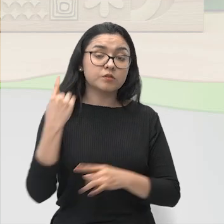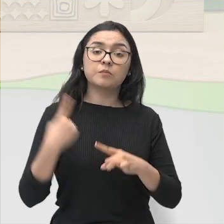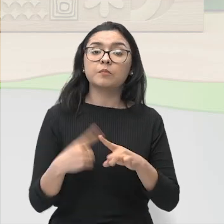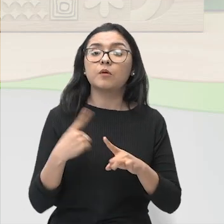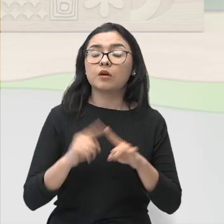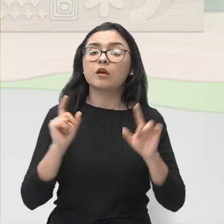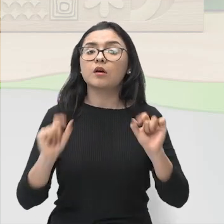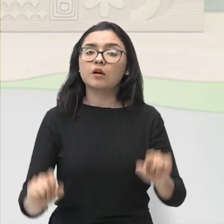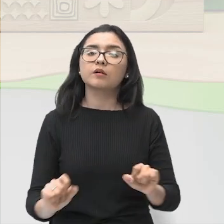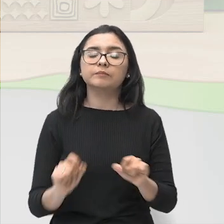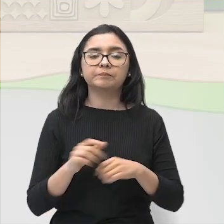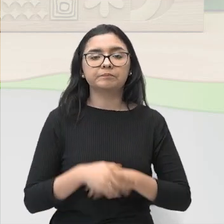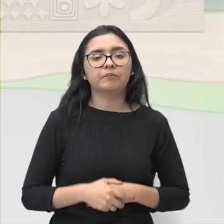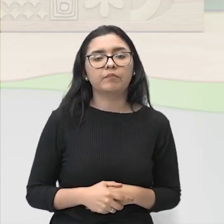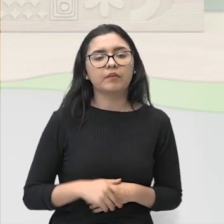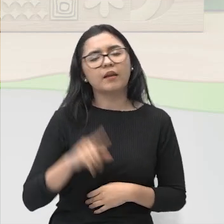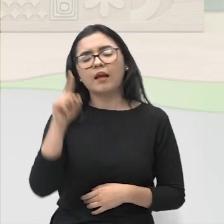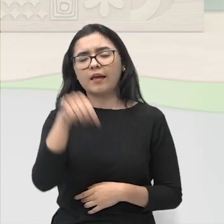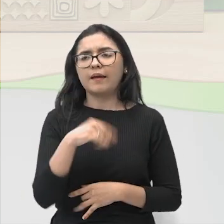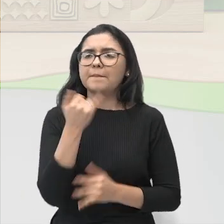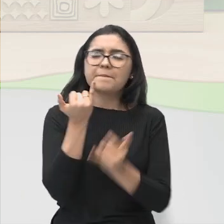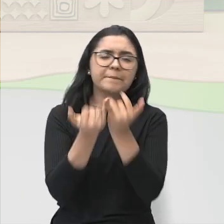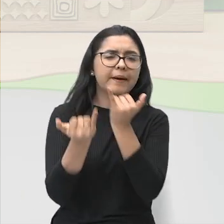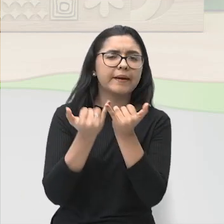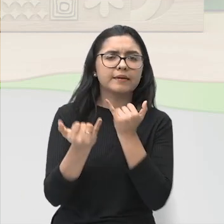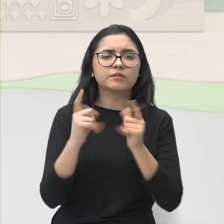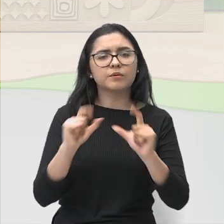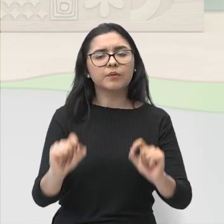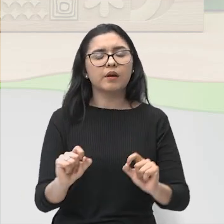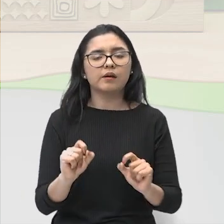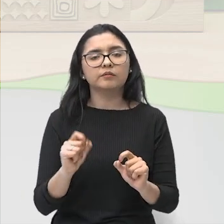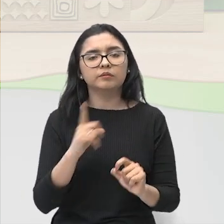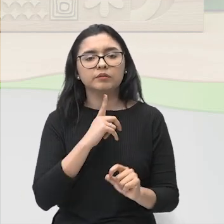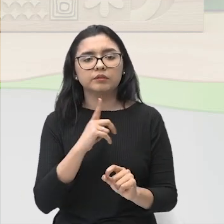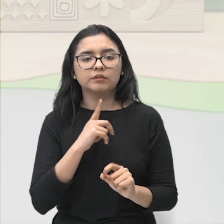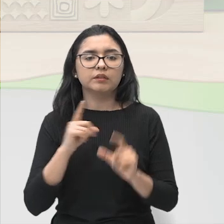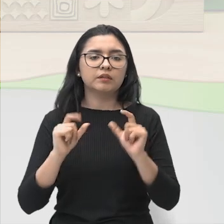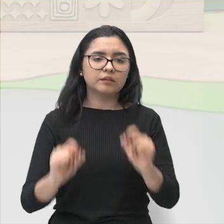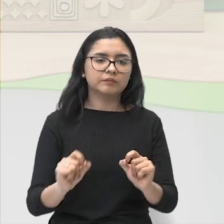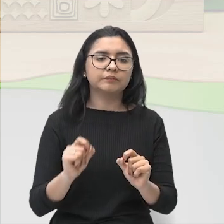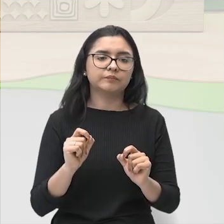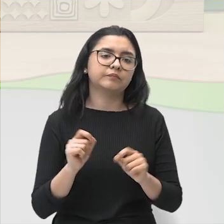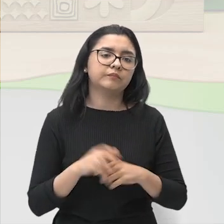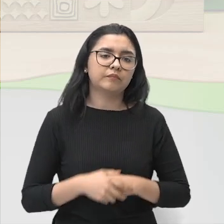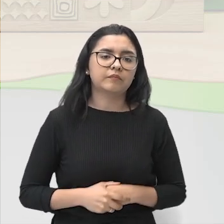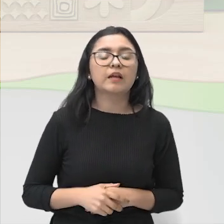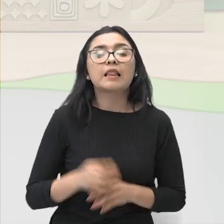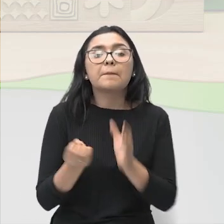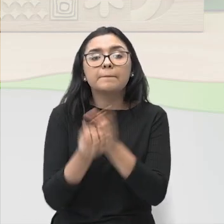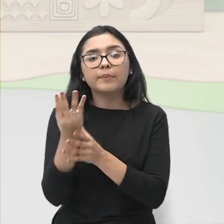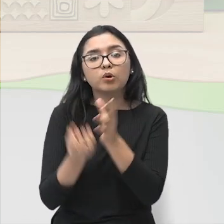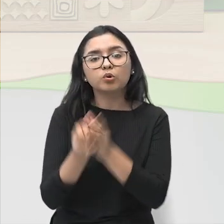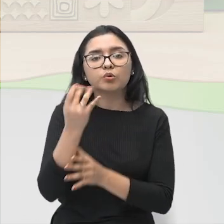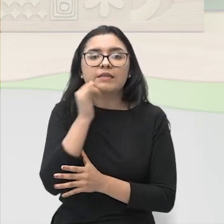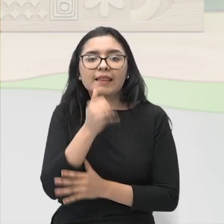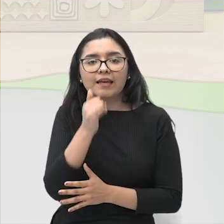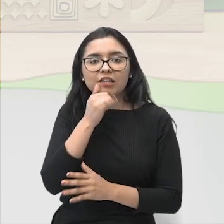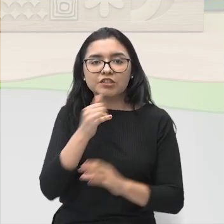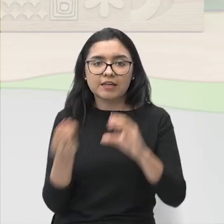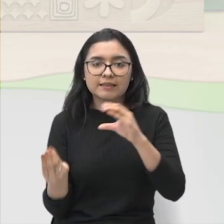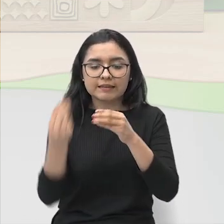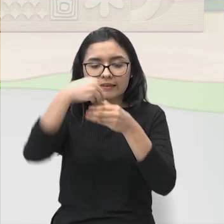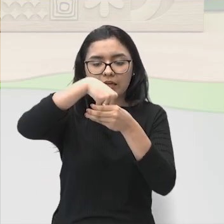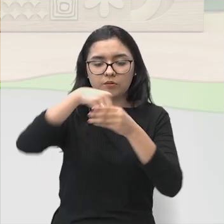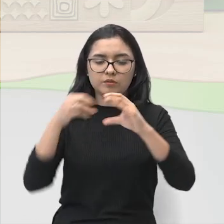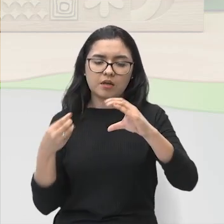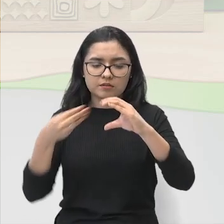porque ela funciona como se fosse uma usina de produção de energia dentro